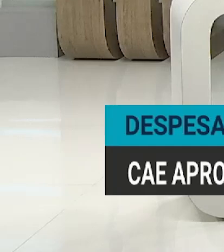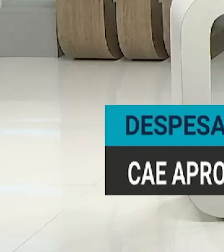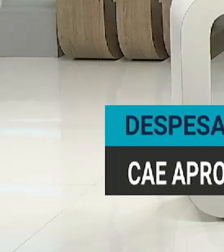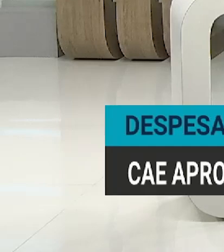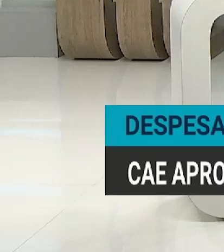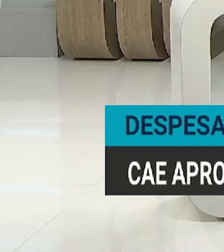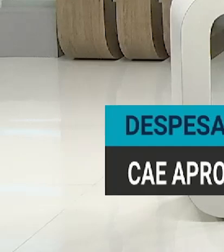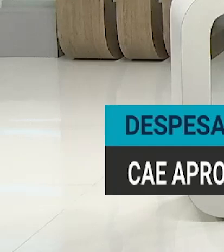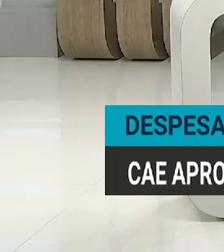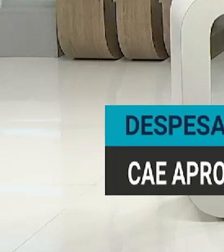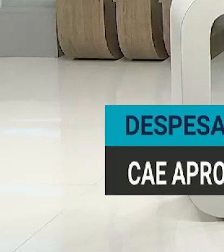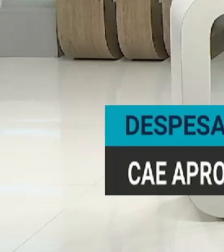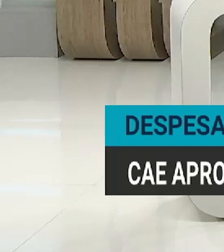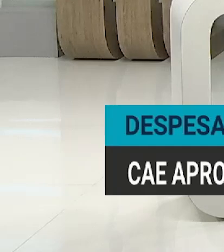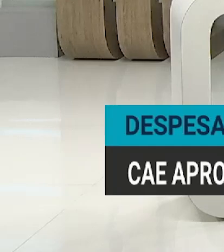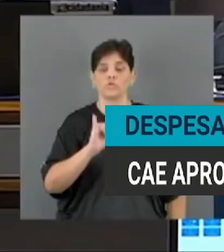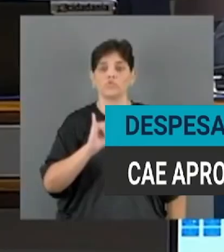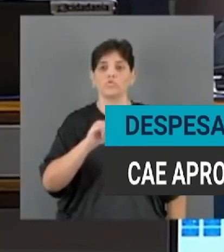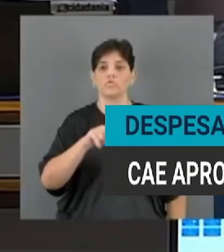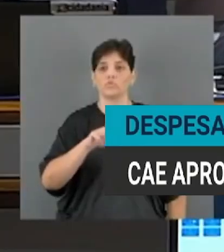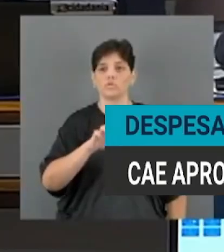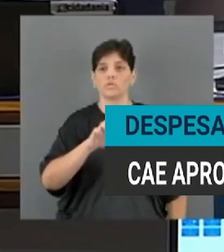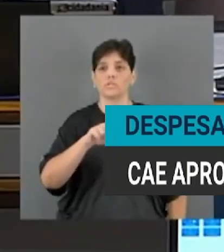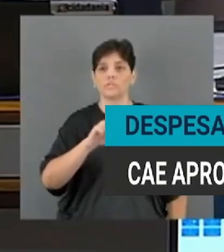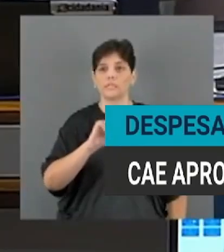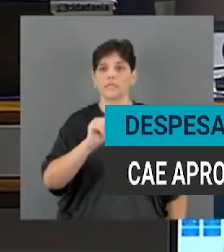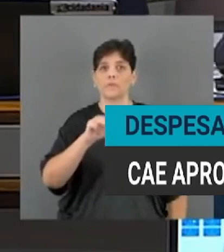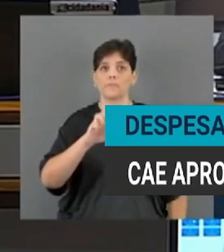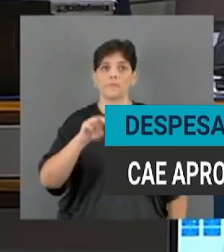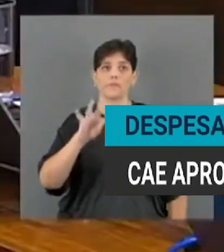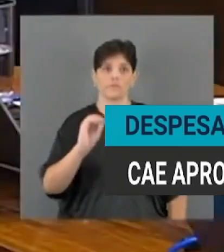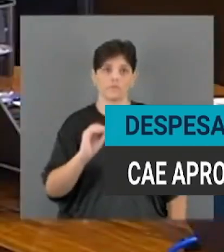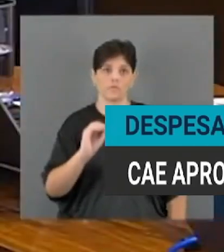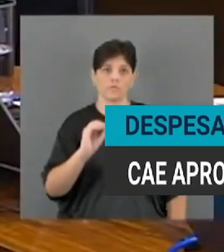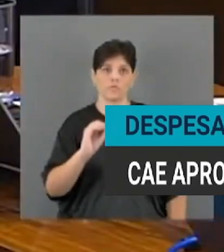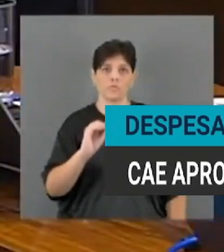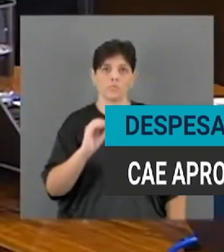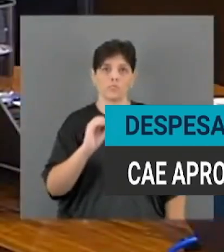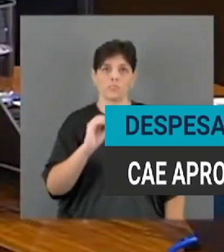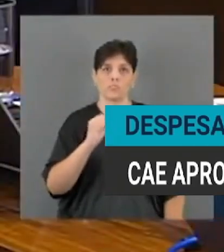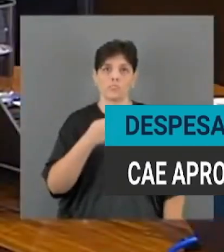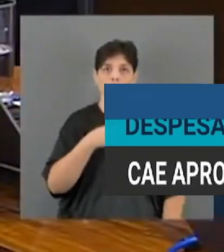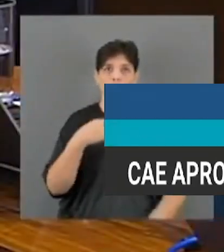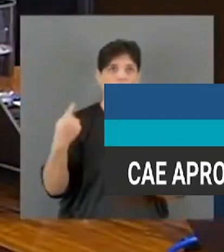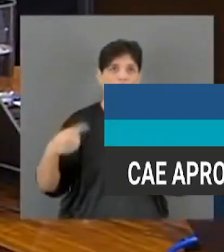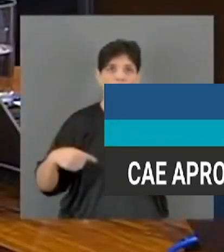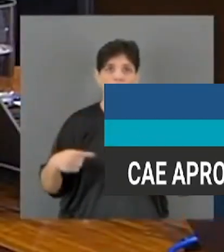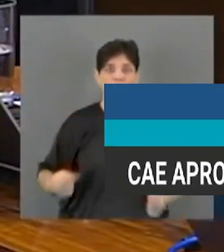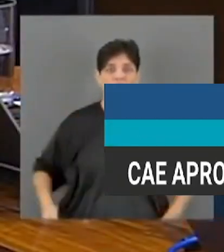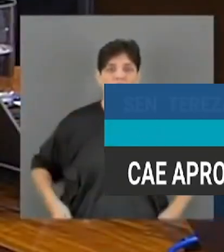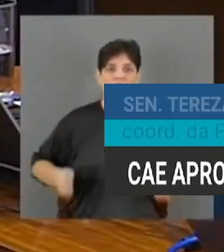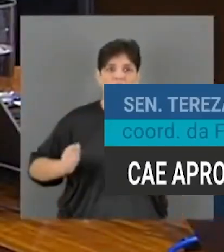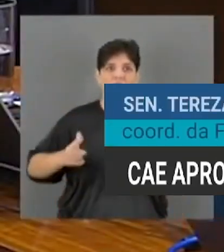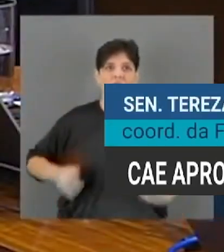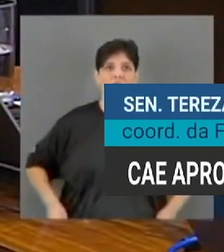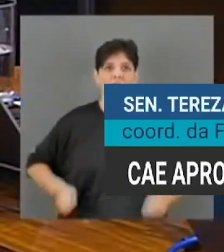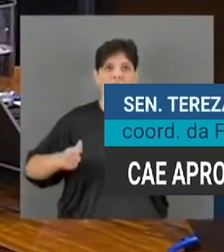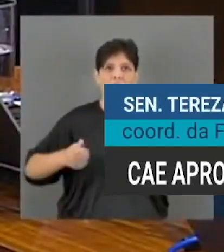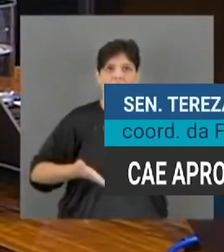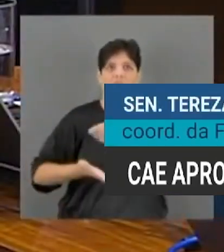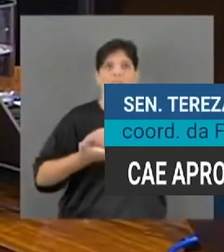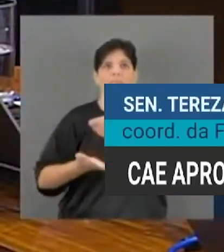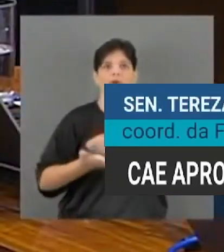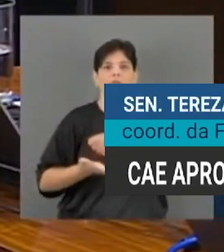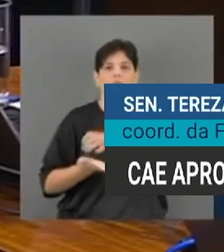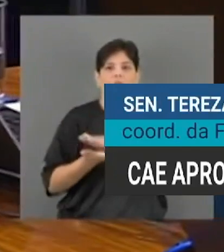se não for combatida a tempo. Sou contra despesas obrigatórias, né?